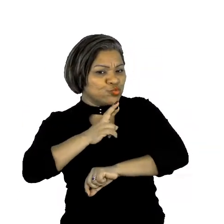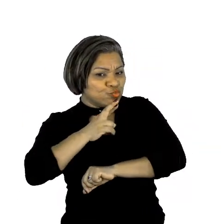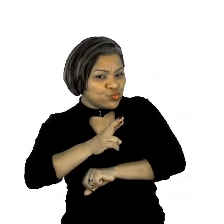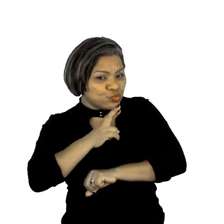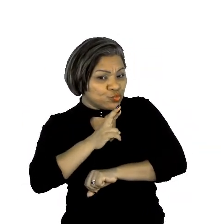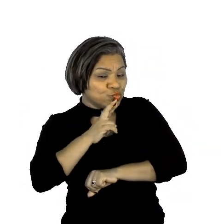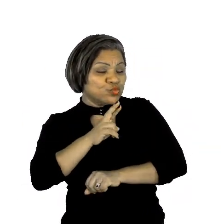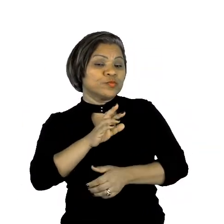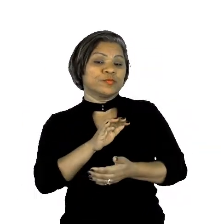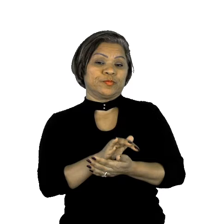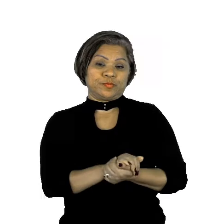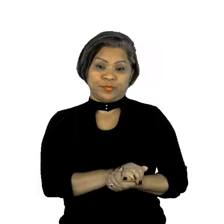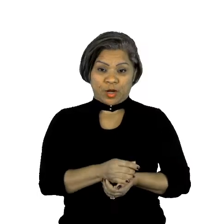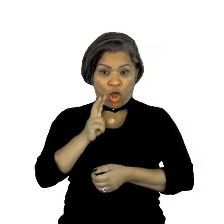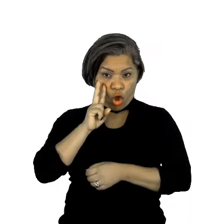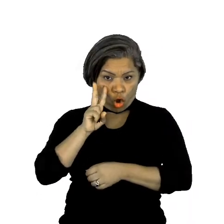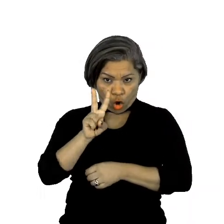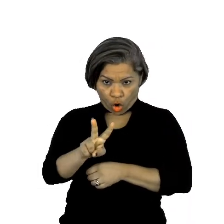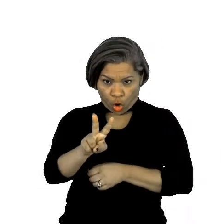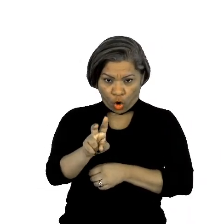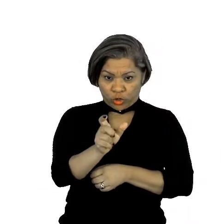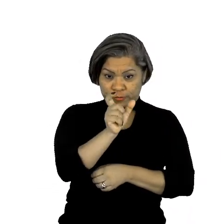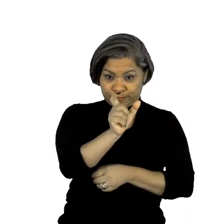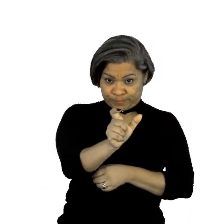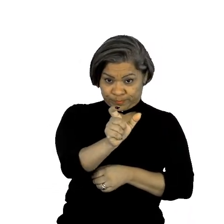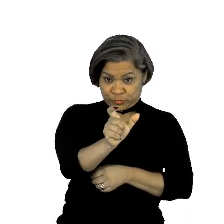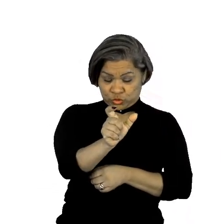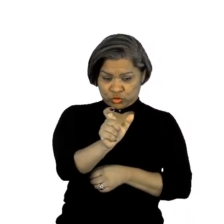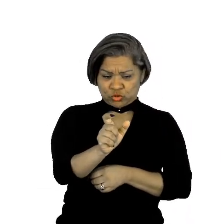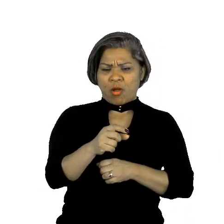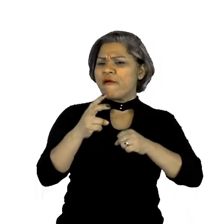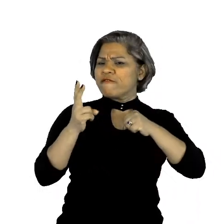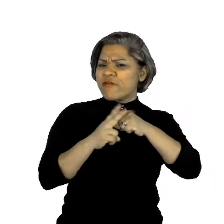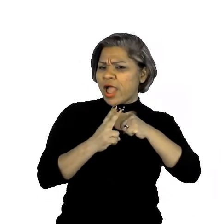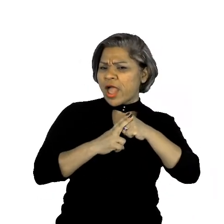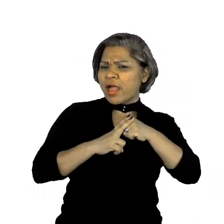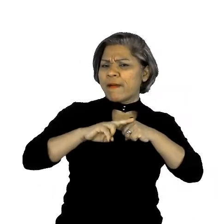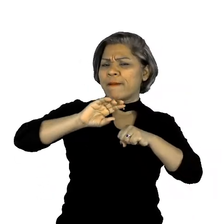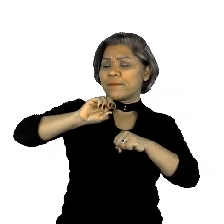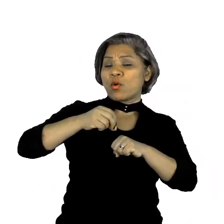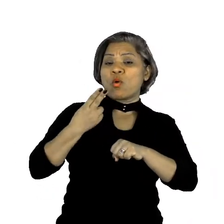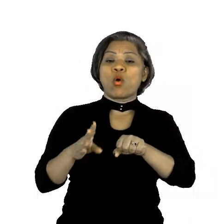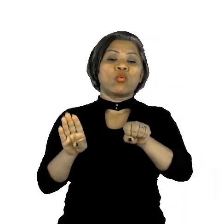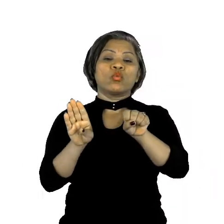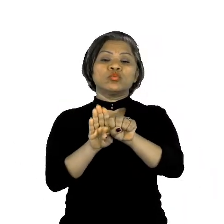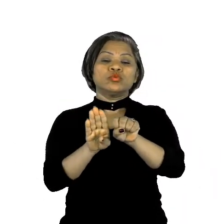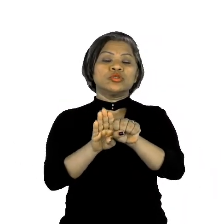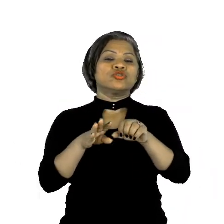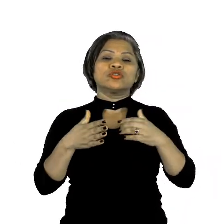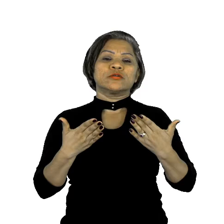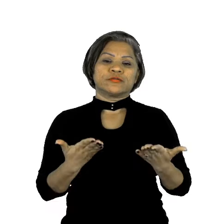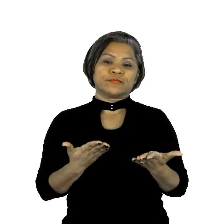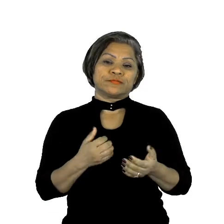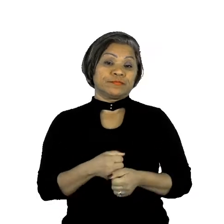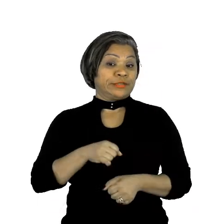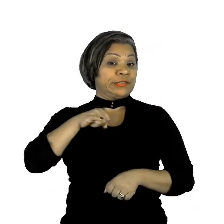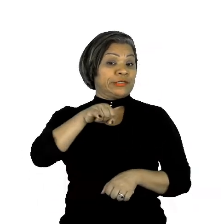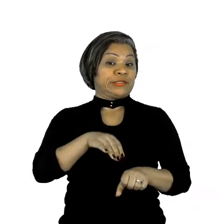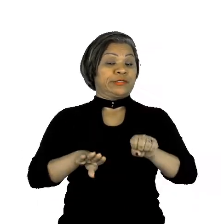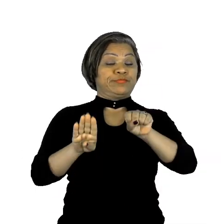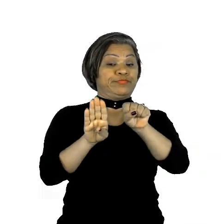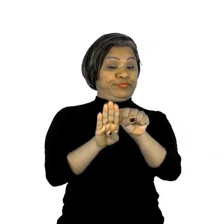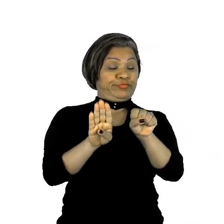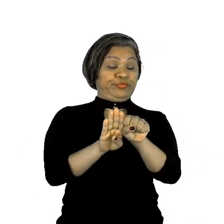vê as duas palavrinhas destacadas. São verbos ou são substantivos? Se for substantivo, vai ser